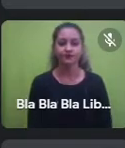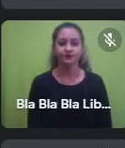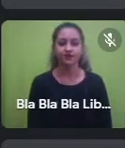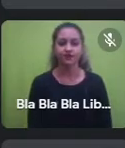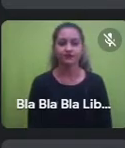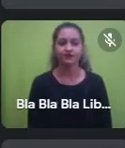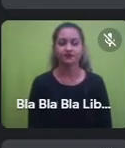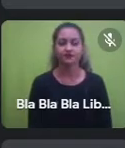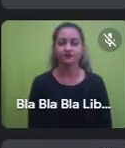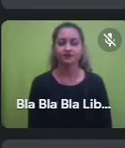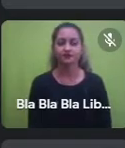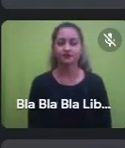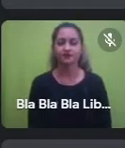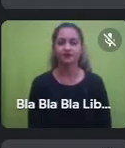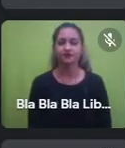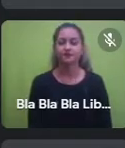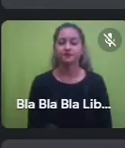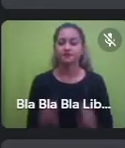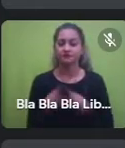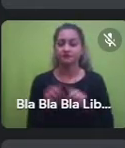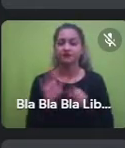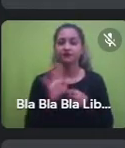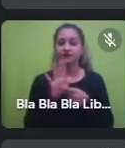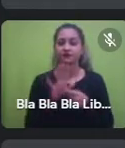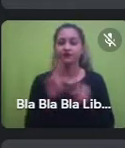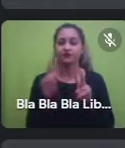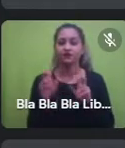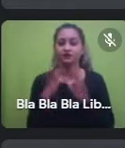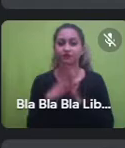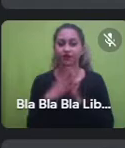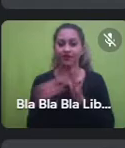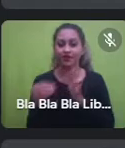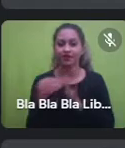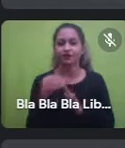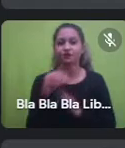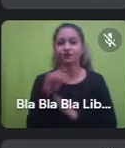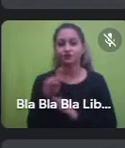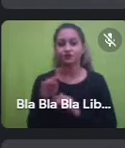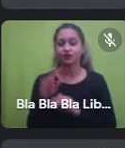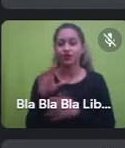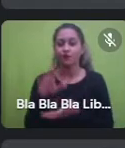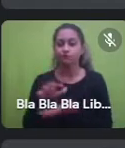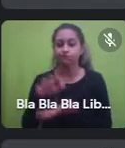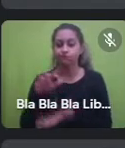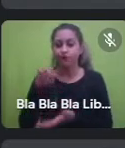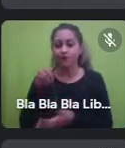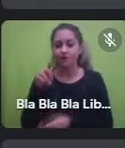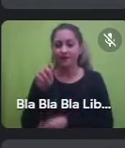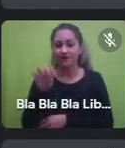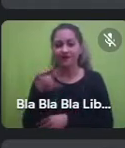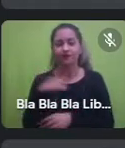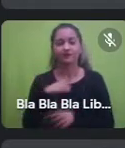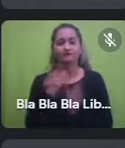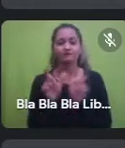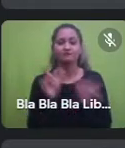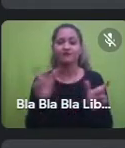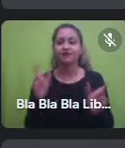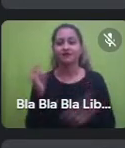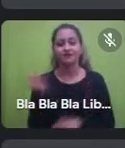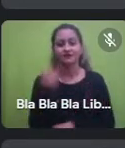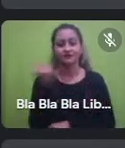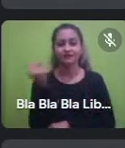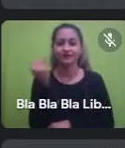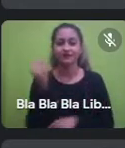Eu vou falar aqui desse modelo de bioacumulação e bioconcentração, porque são termos importantes.